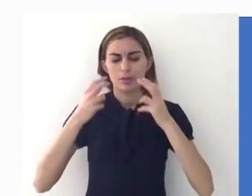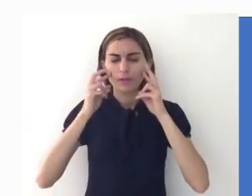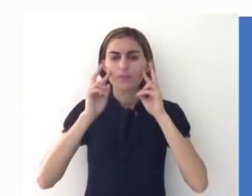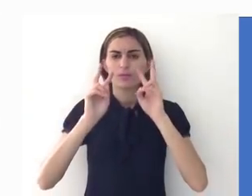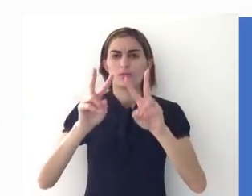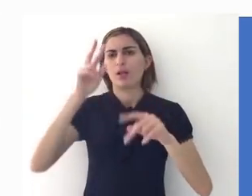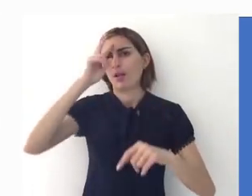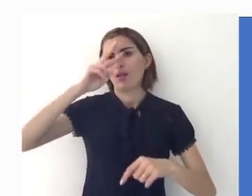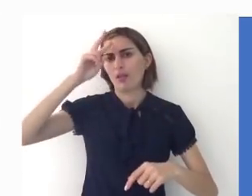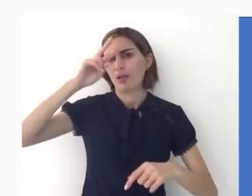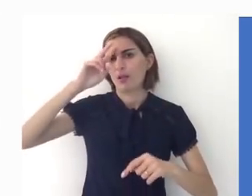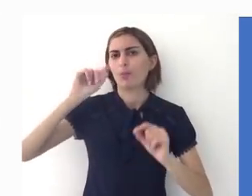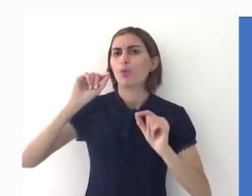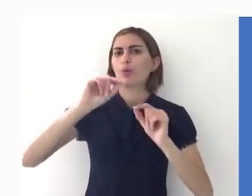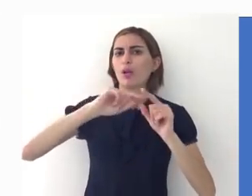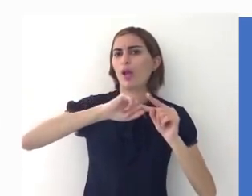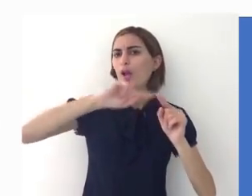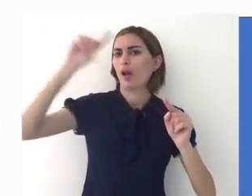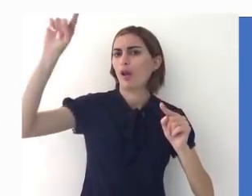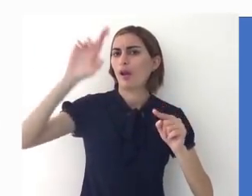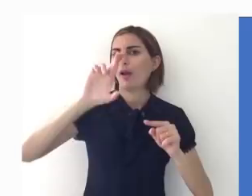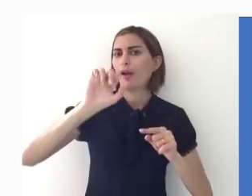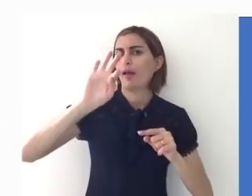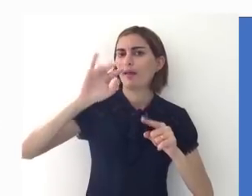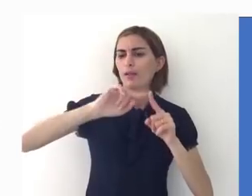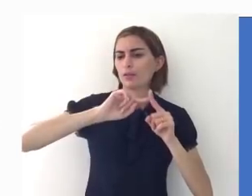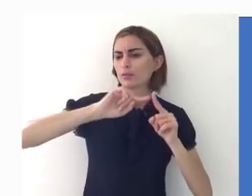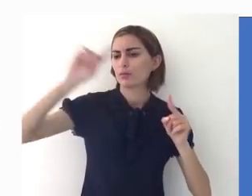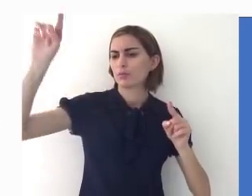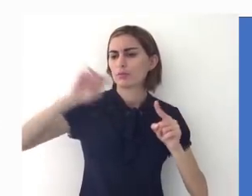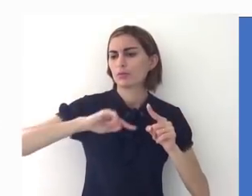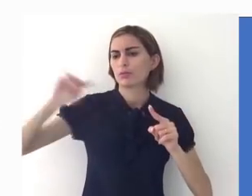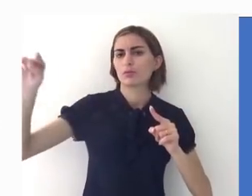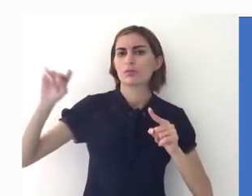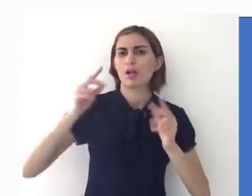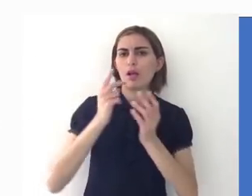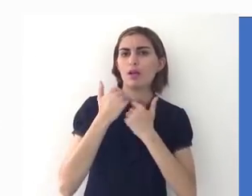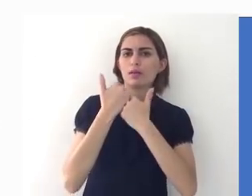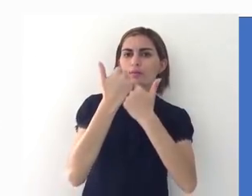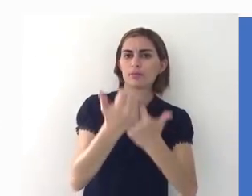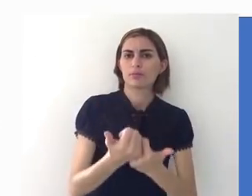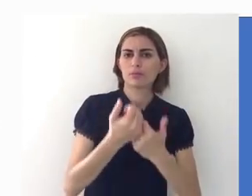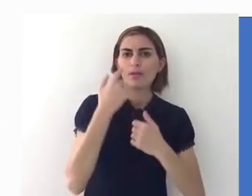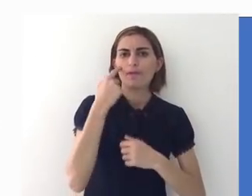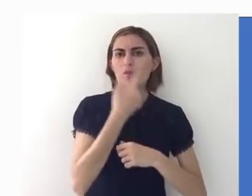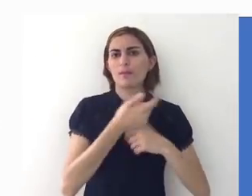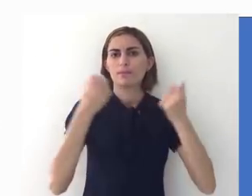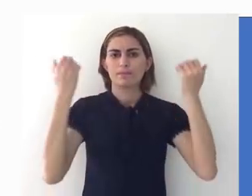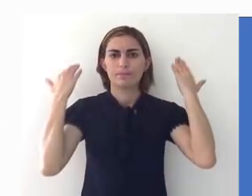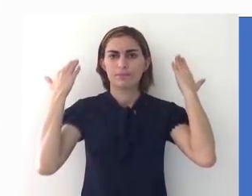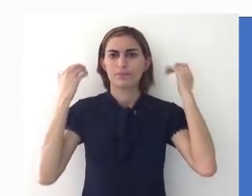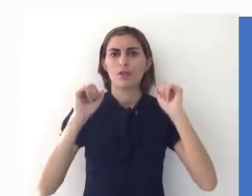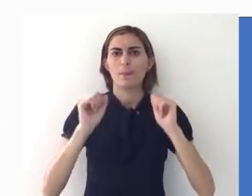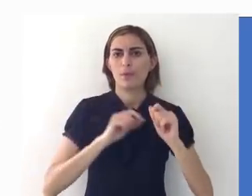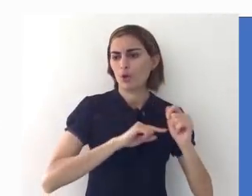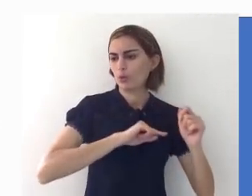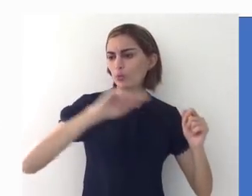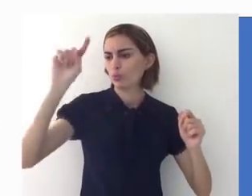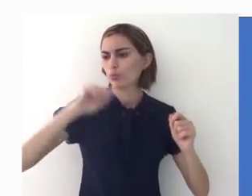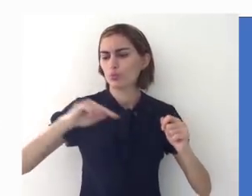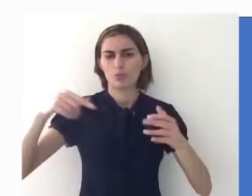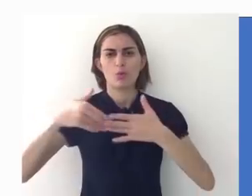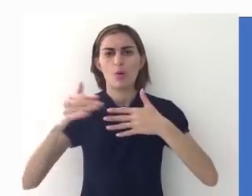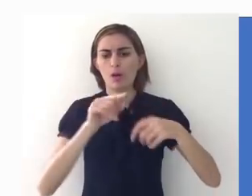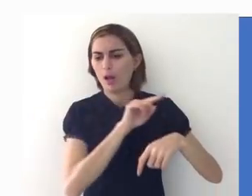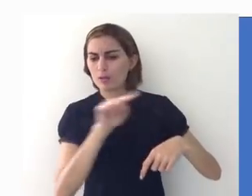para a gente seguir, eu quero que você lembre do que são retas paralelas. Ó, retas paralelas são aquelas retas representadas aí na tua